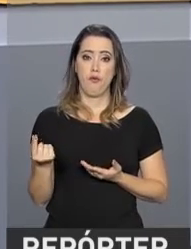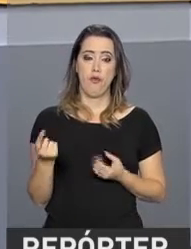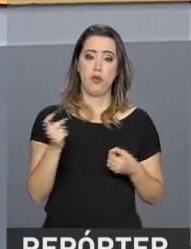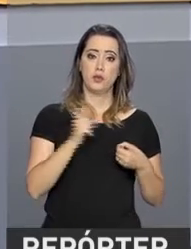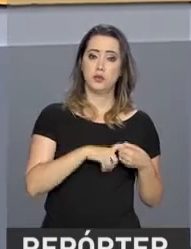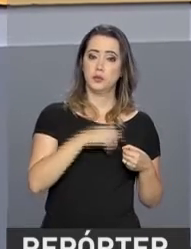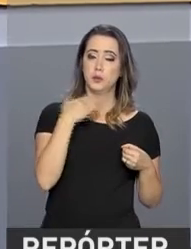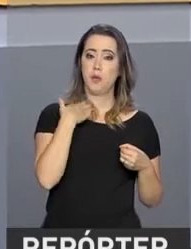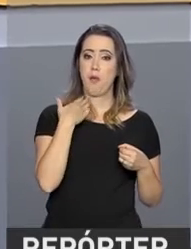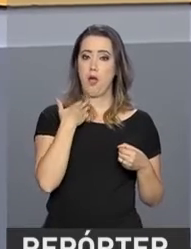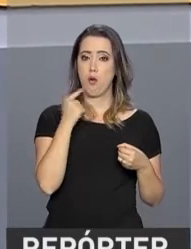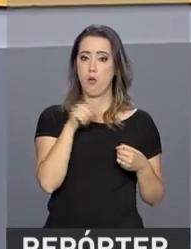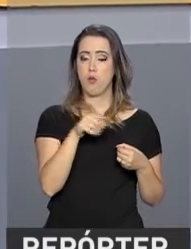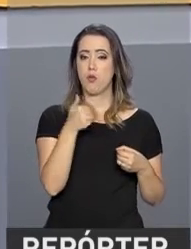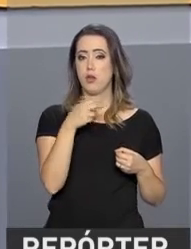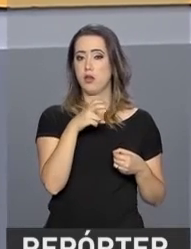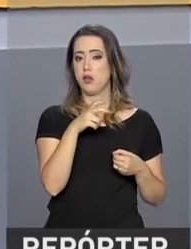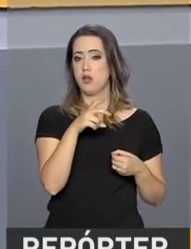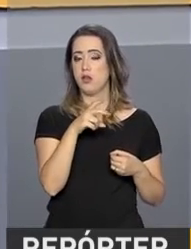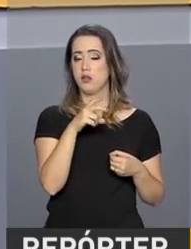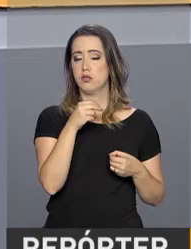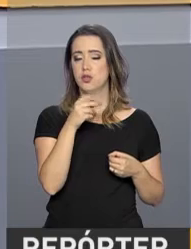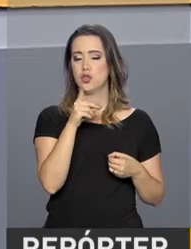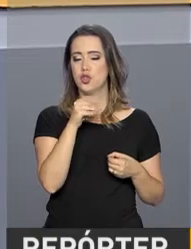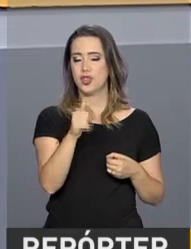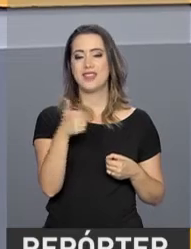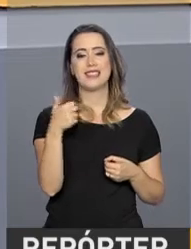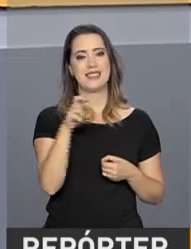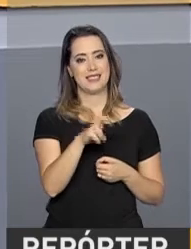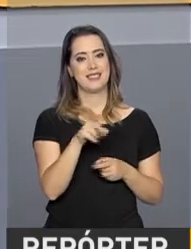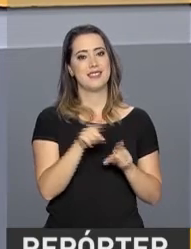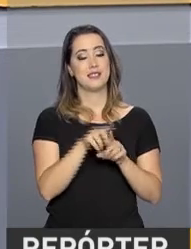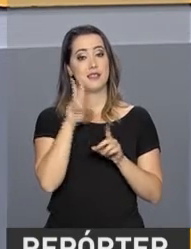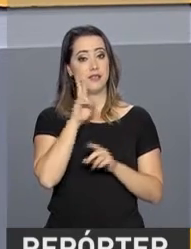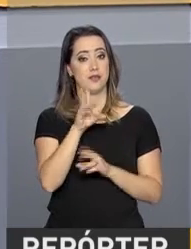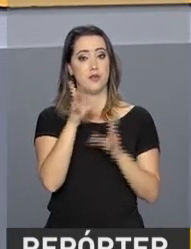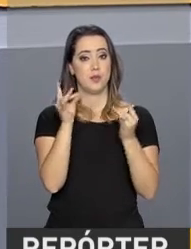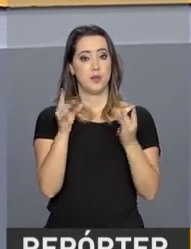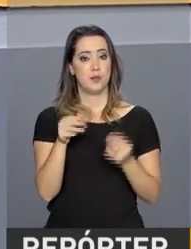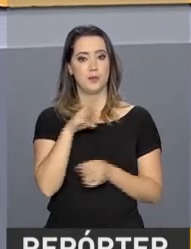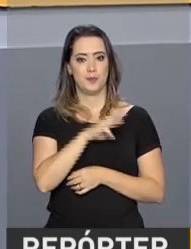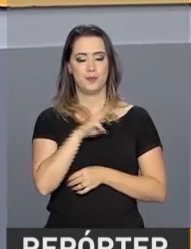crédito bancário será no próximo dia 15. E os detalhes estão em